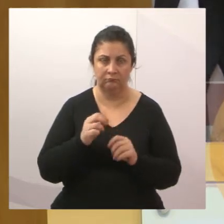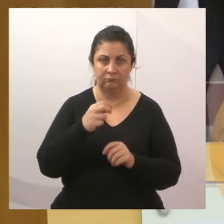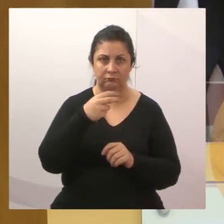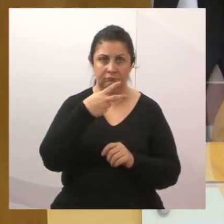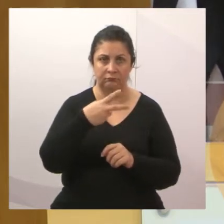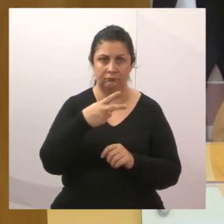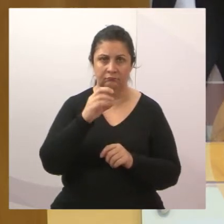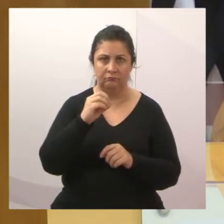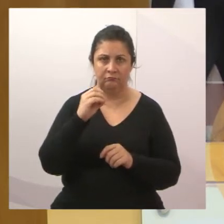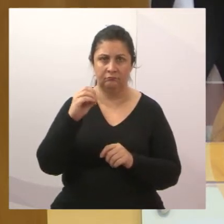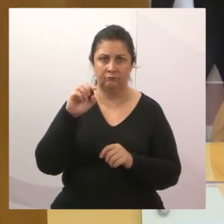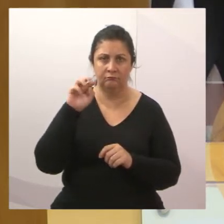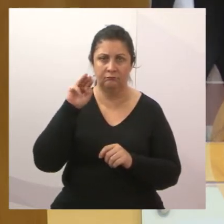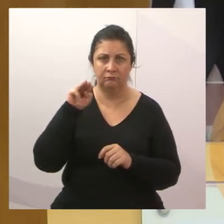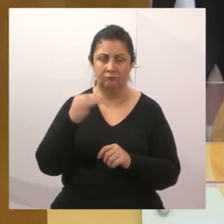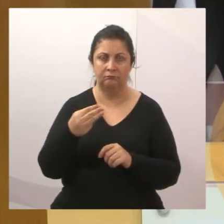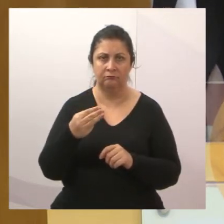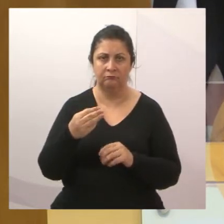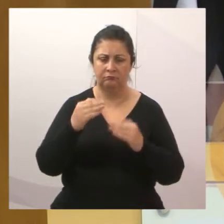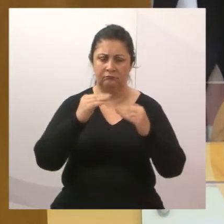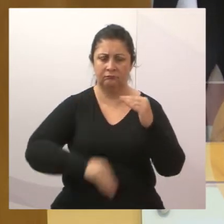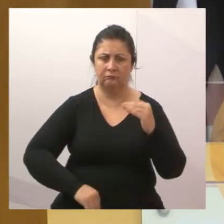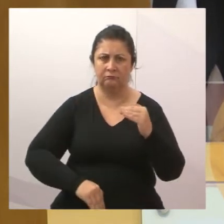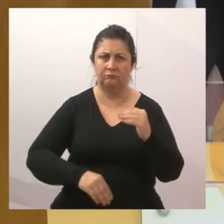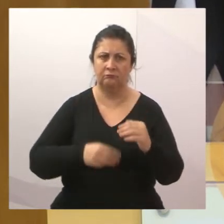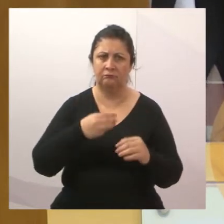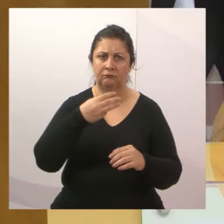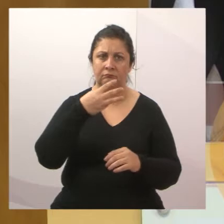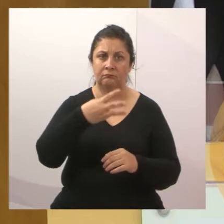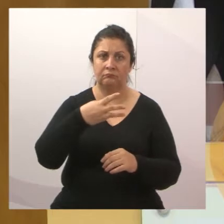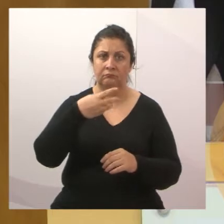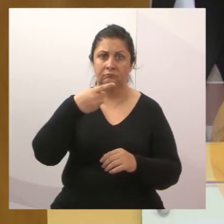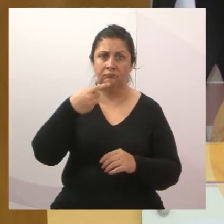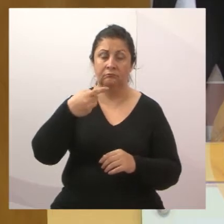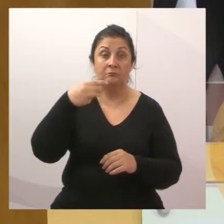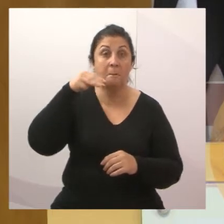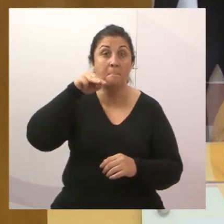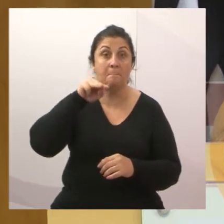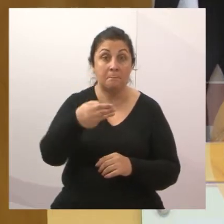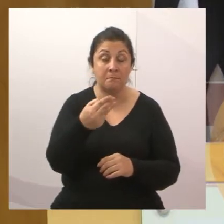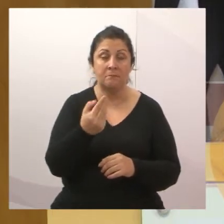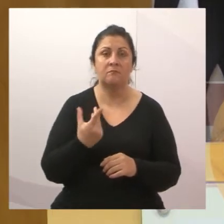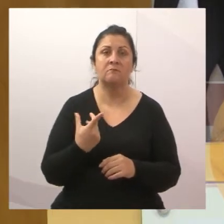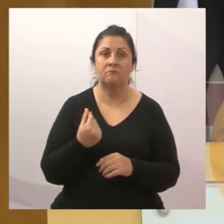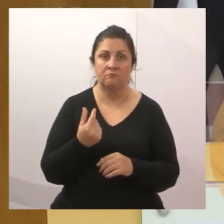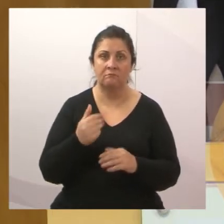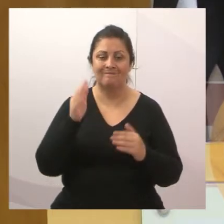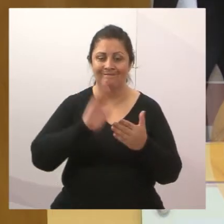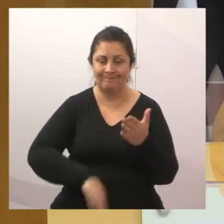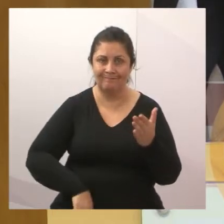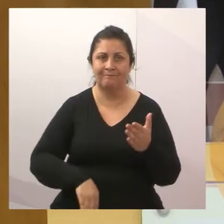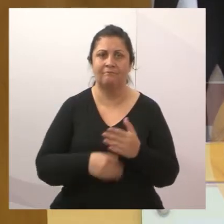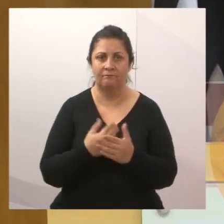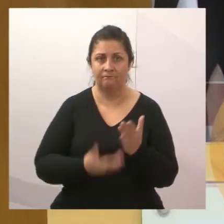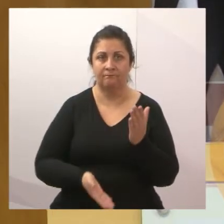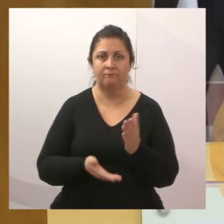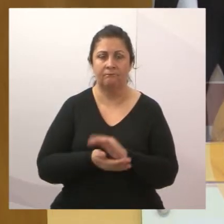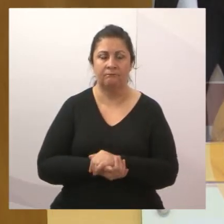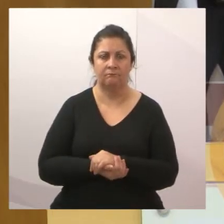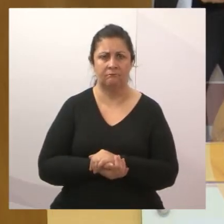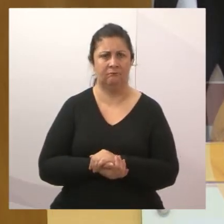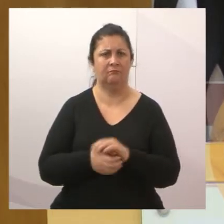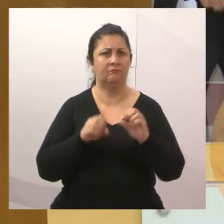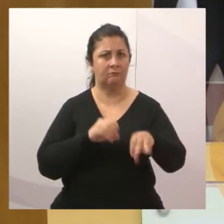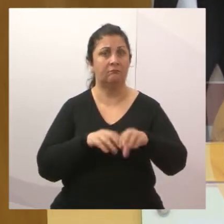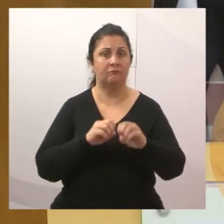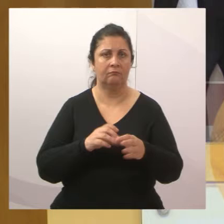200 milhões, ou seja, caiu 31 milhões de reais de investimento na área da educação.